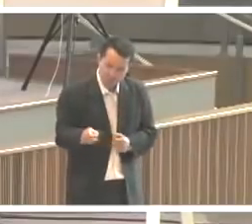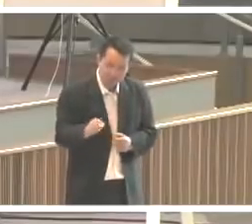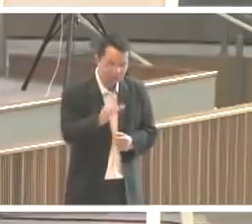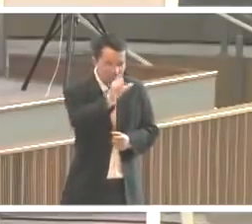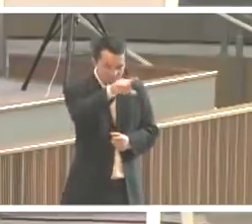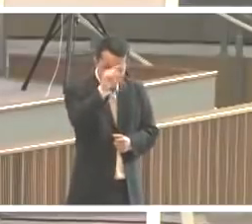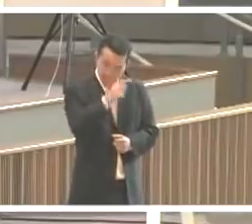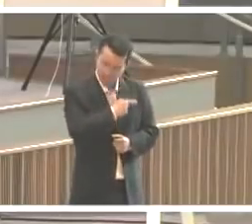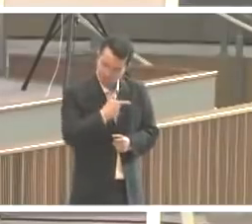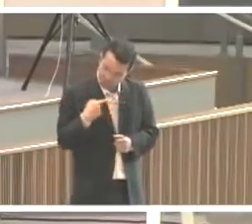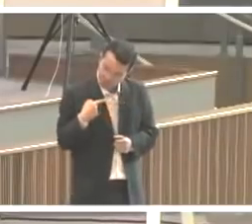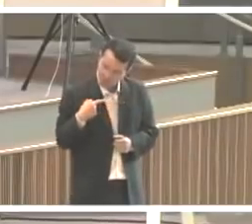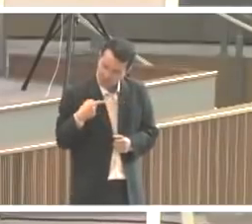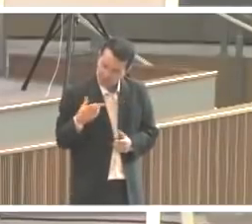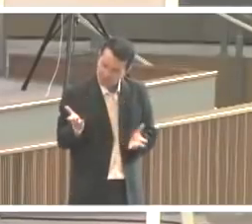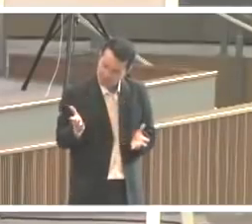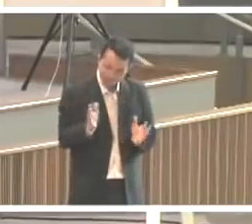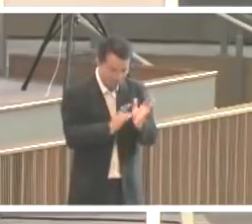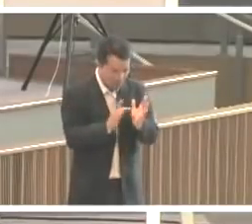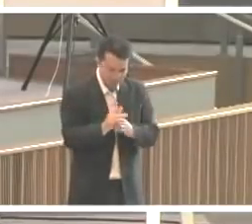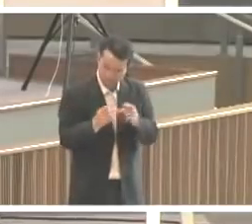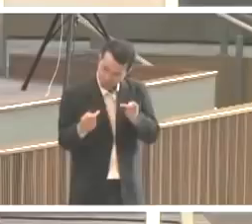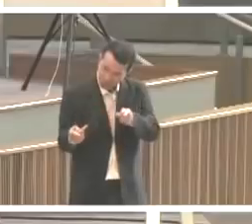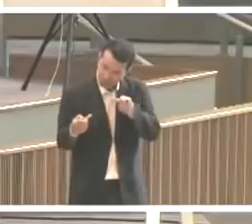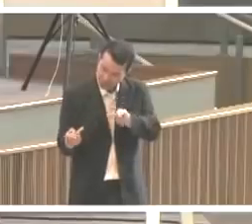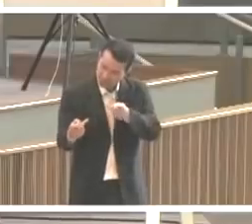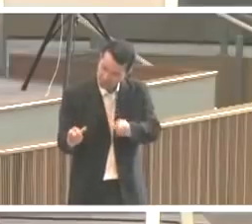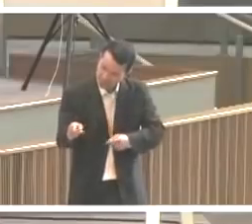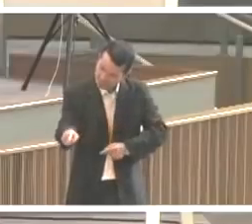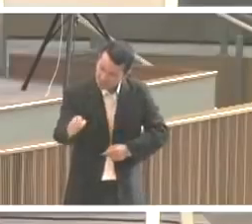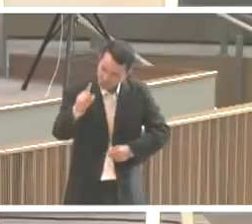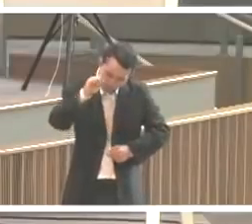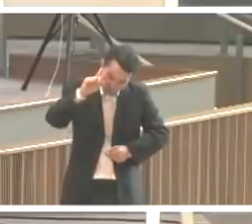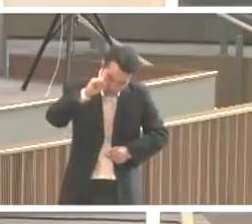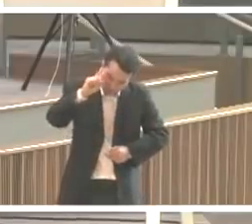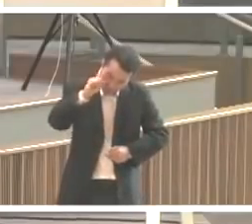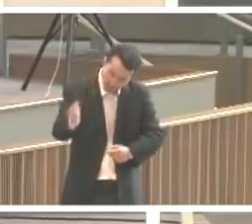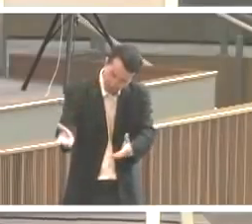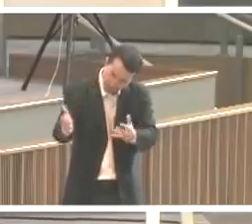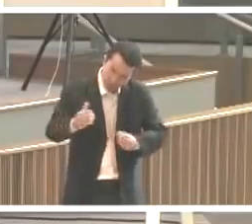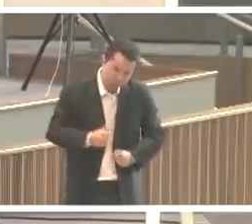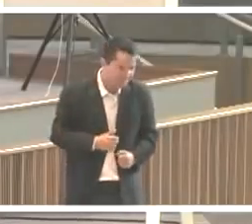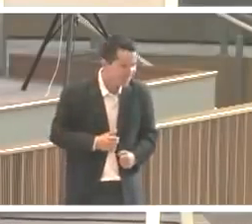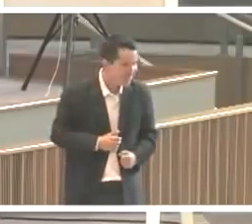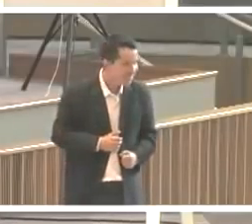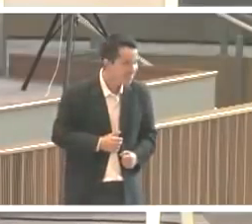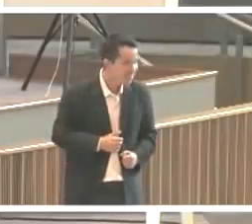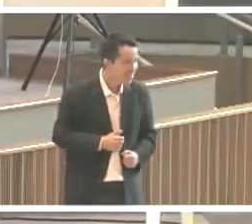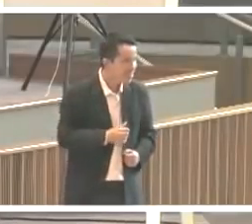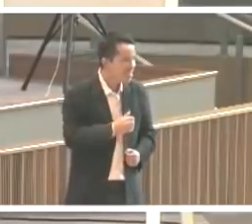E às vezes são coisas tão tolas, que nos afastam do Senhor,